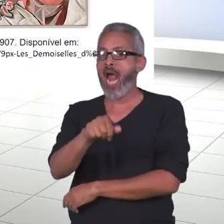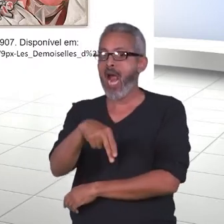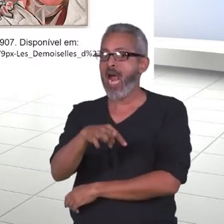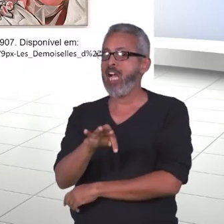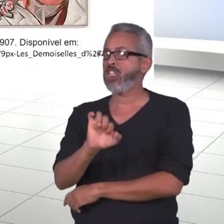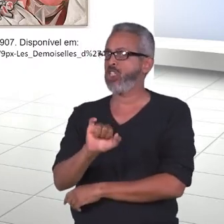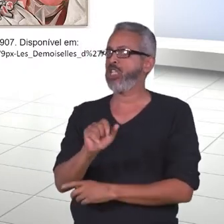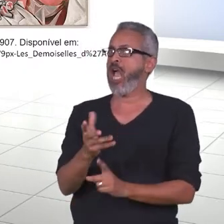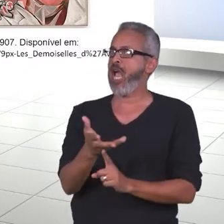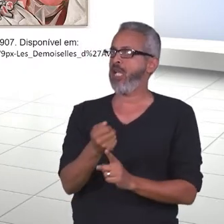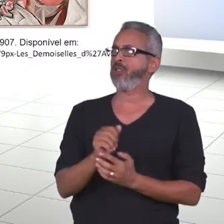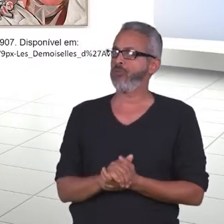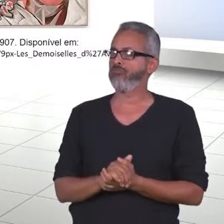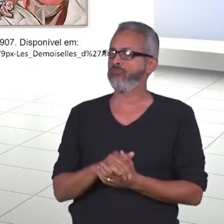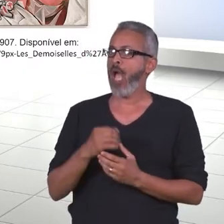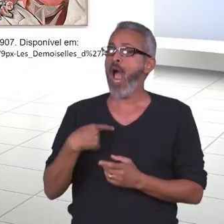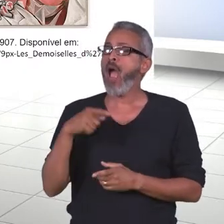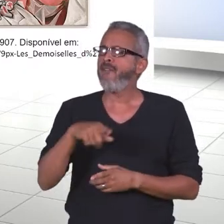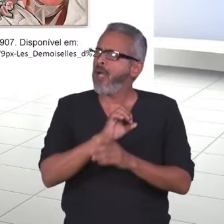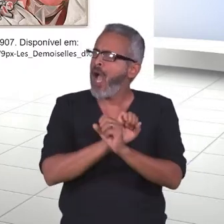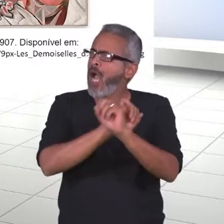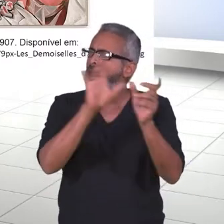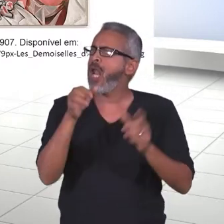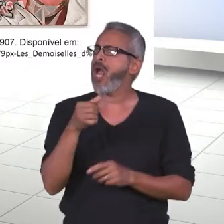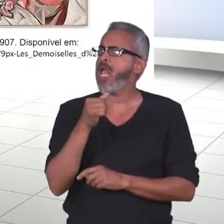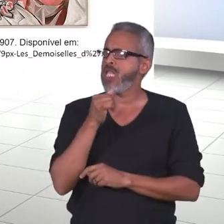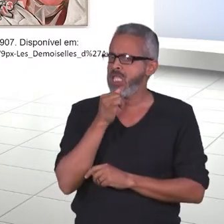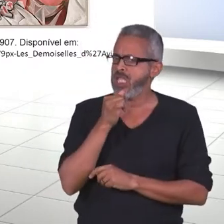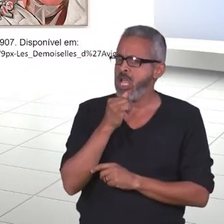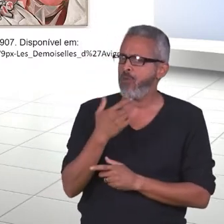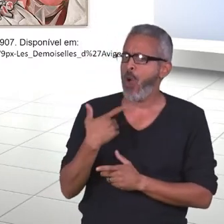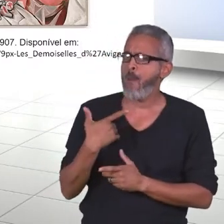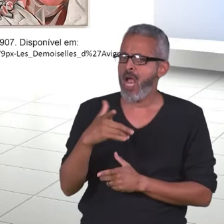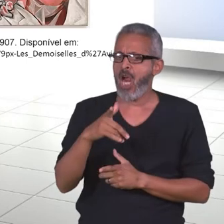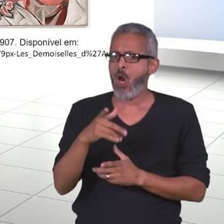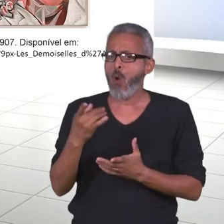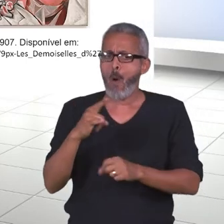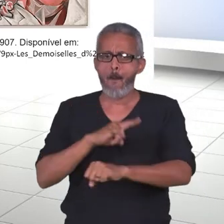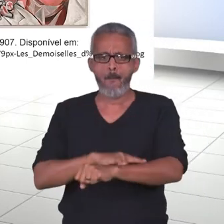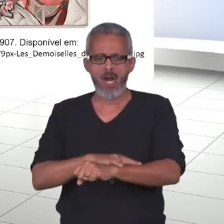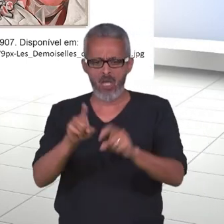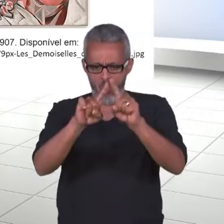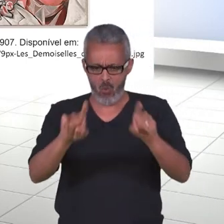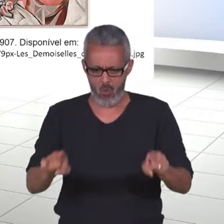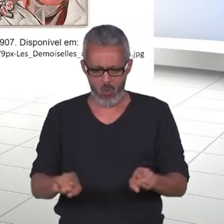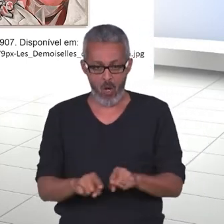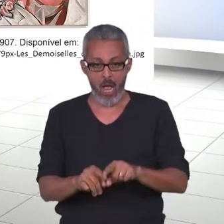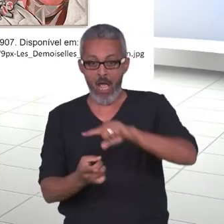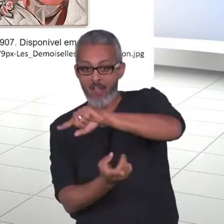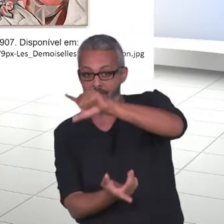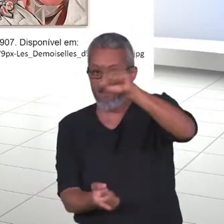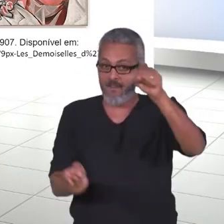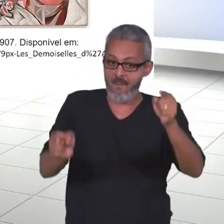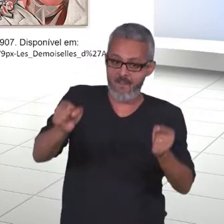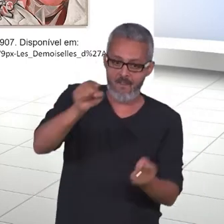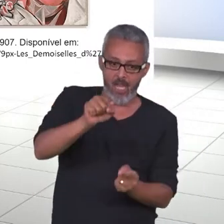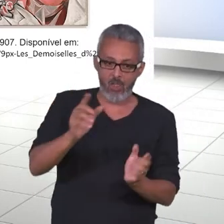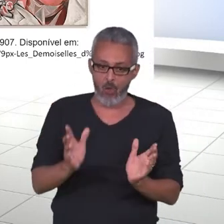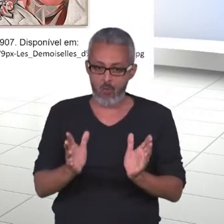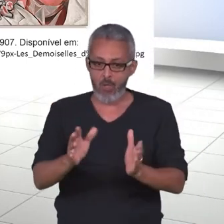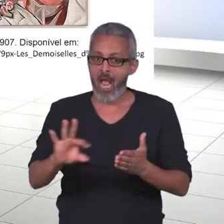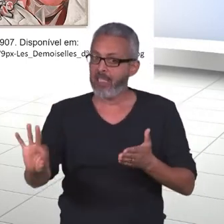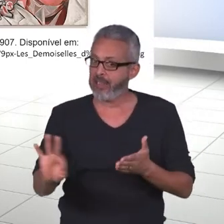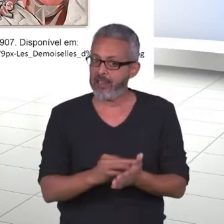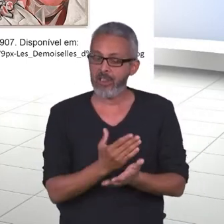mulheres nuas, a partir de ângulos e traços geométricos. Seus rostos são esquemáticos. A que